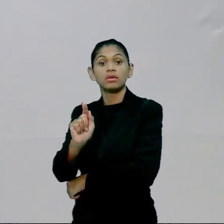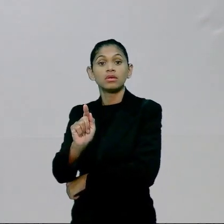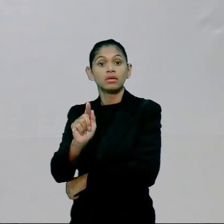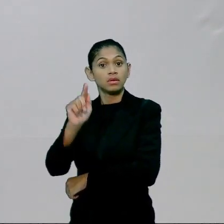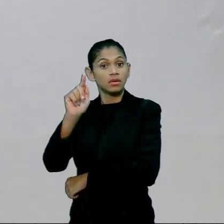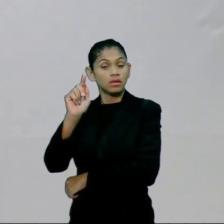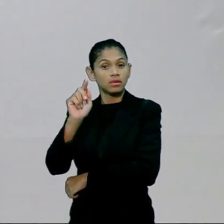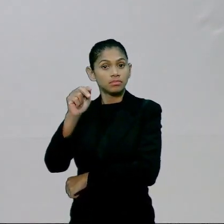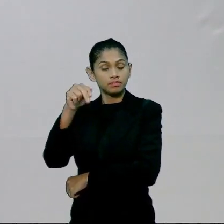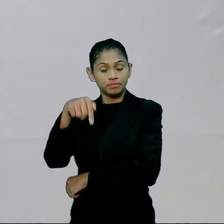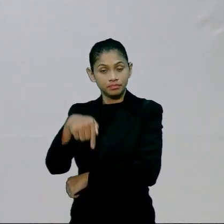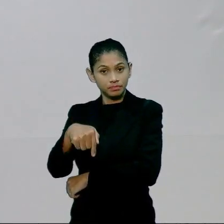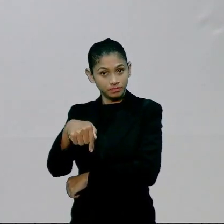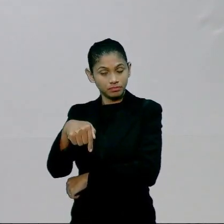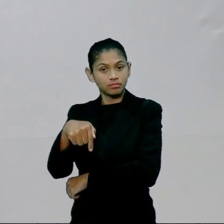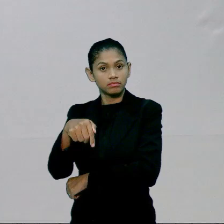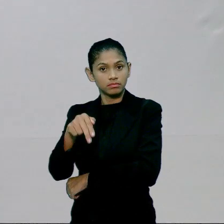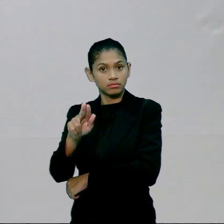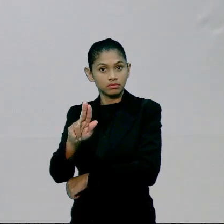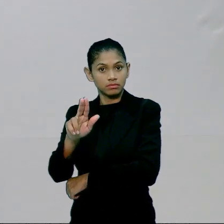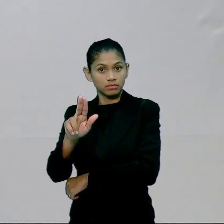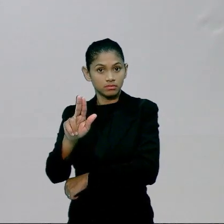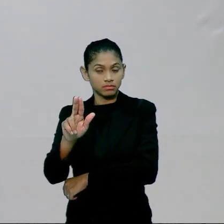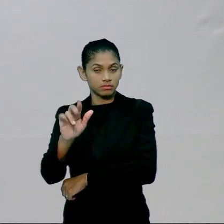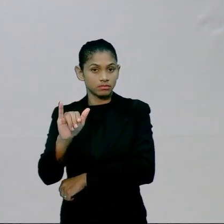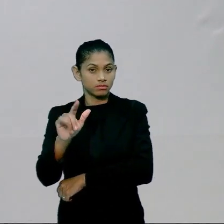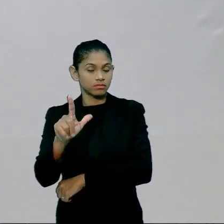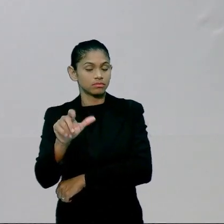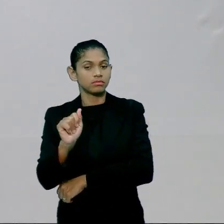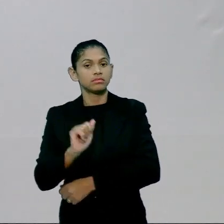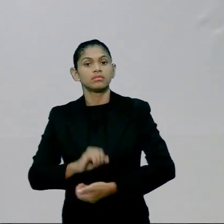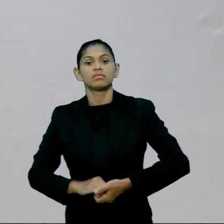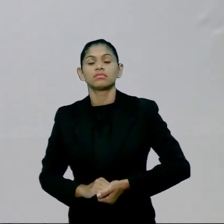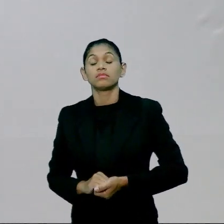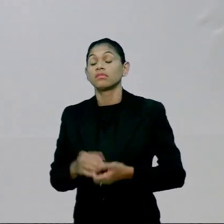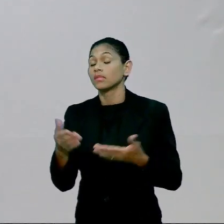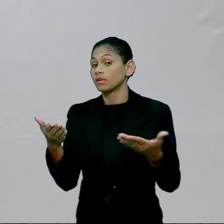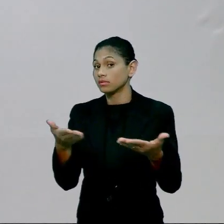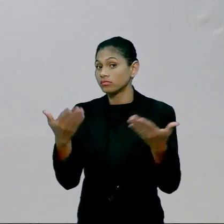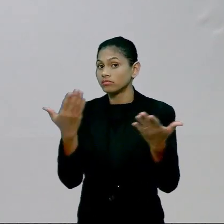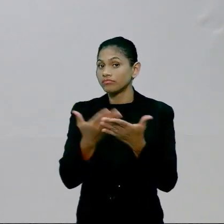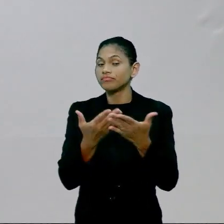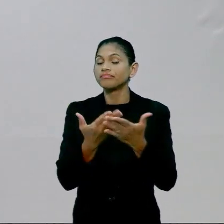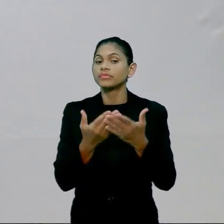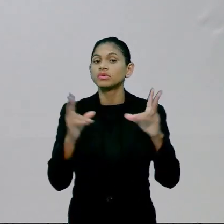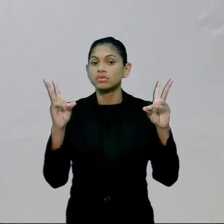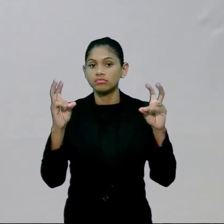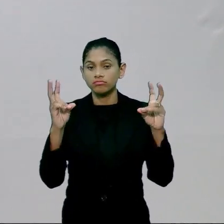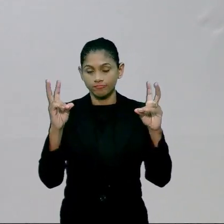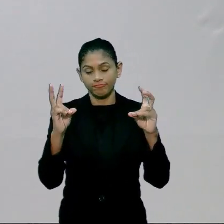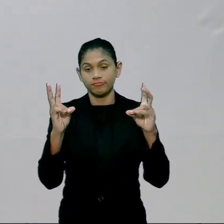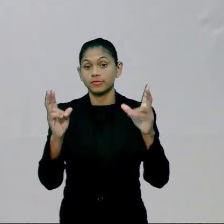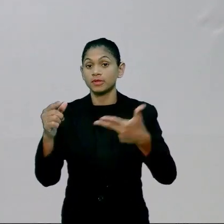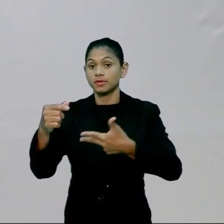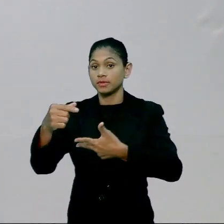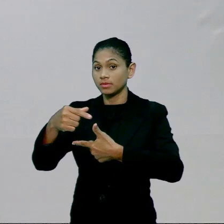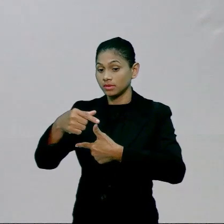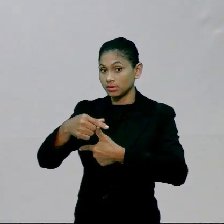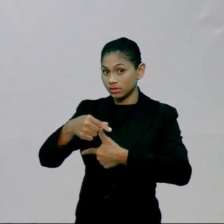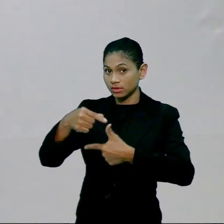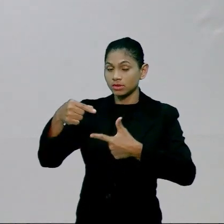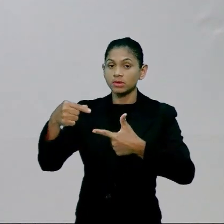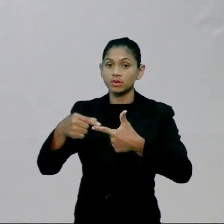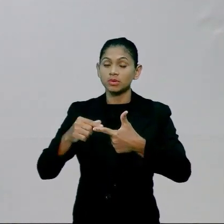hoje estudaremos Geometria Plana e Espacial 3. Nossa aula é a parte 2 e